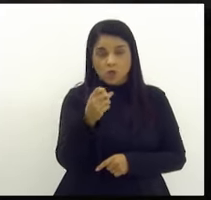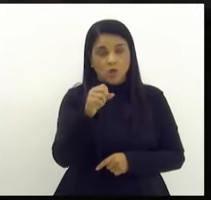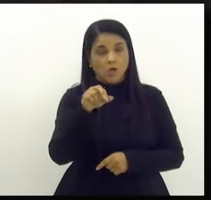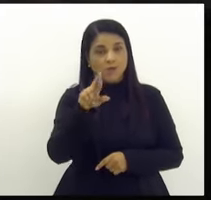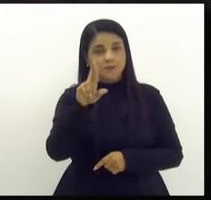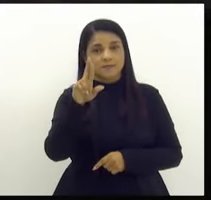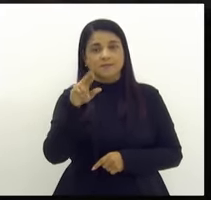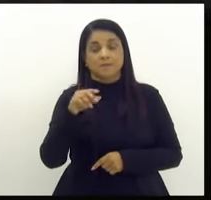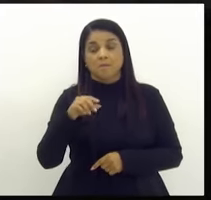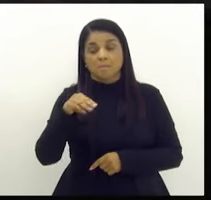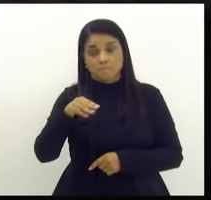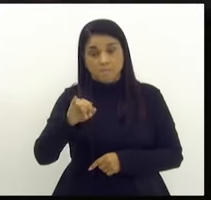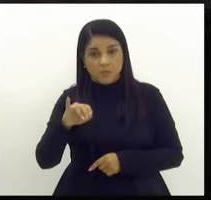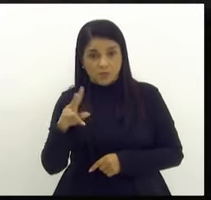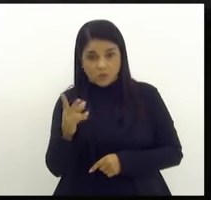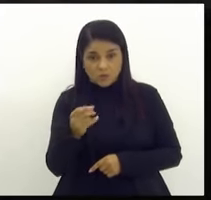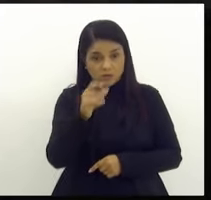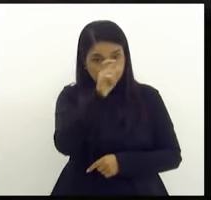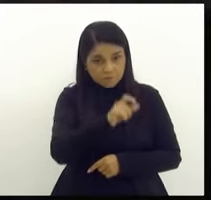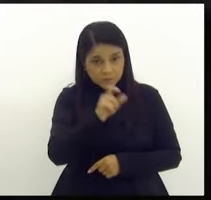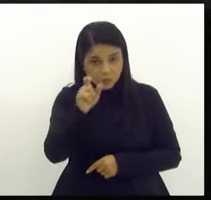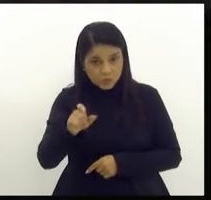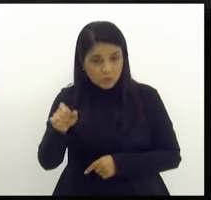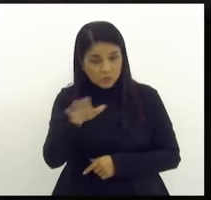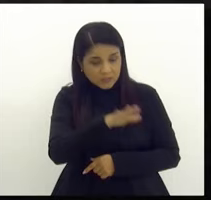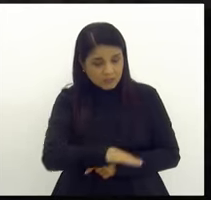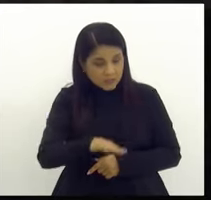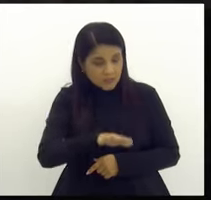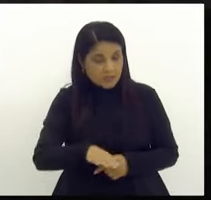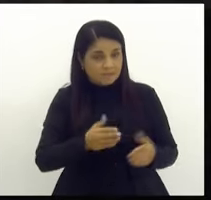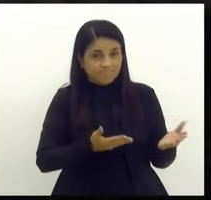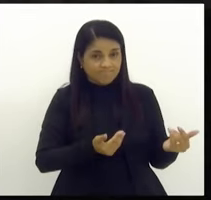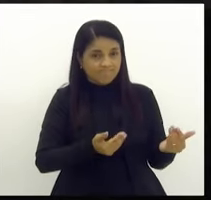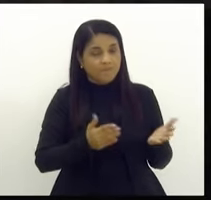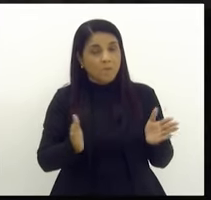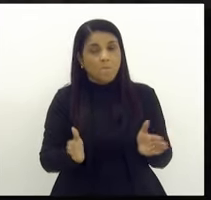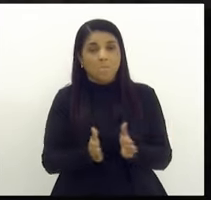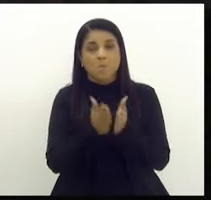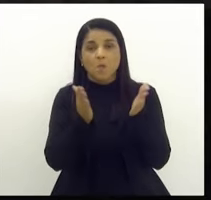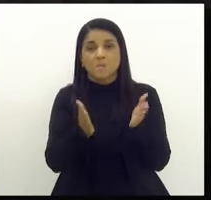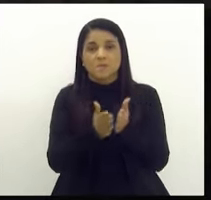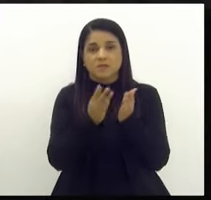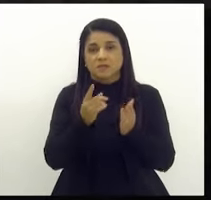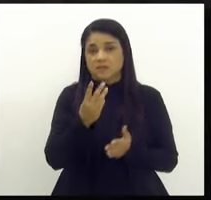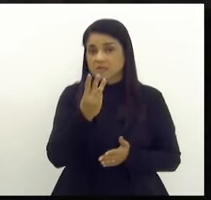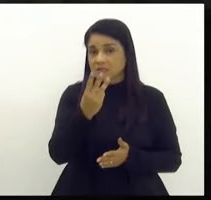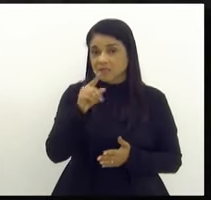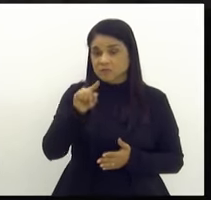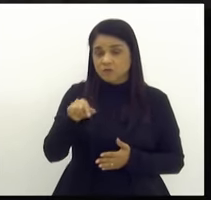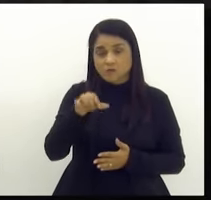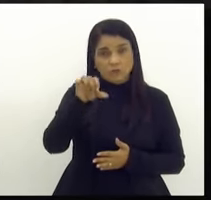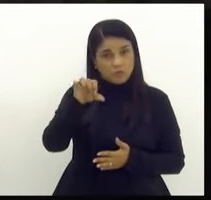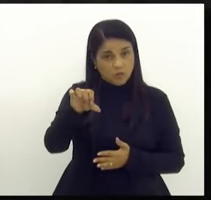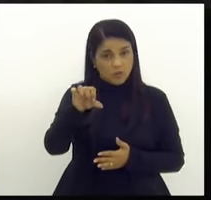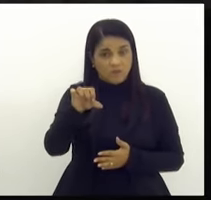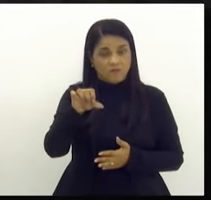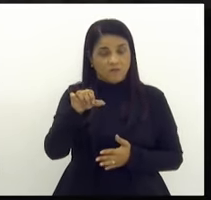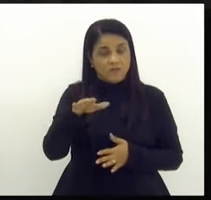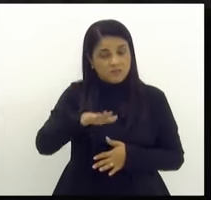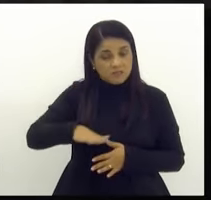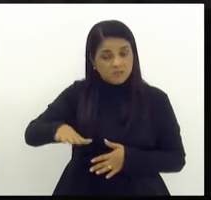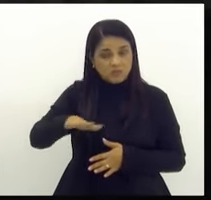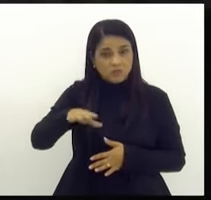por de crianças e adolescentes vivem na na pobreza na dimensão da da moradia na região